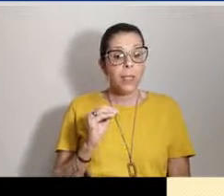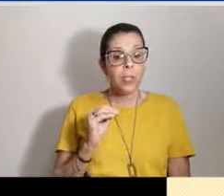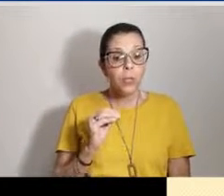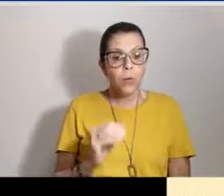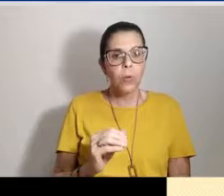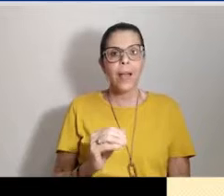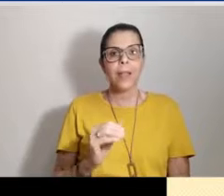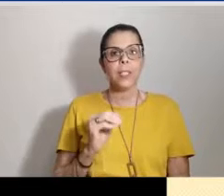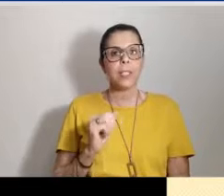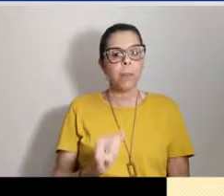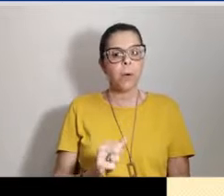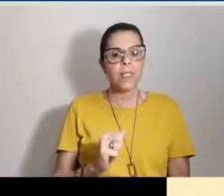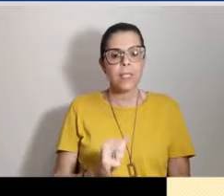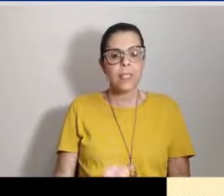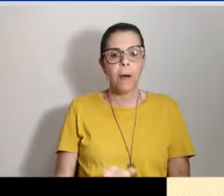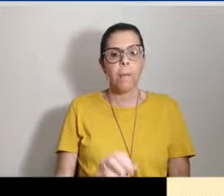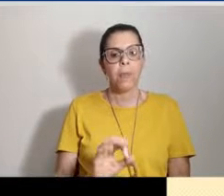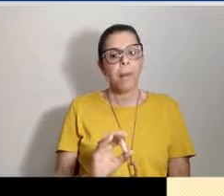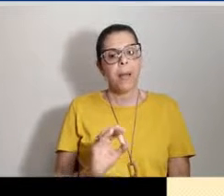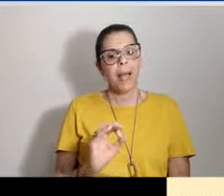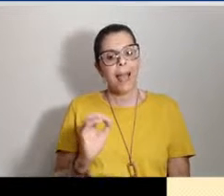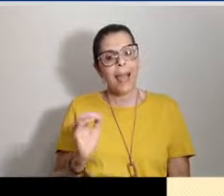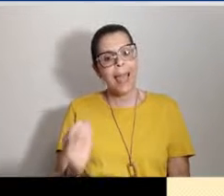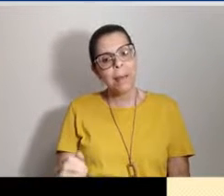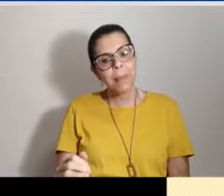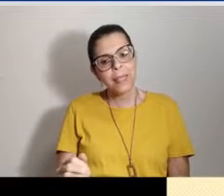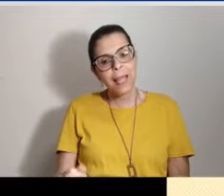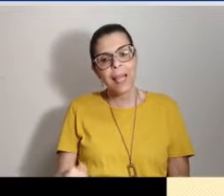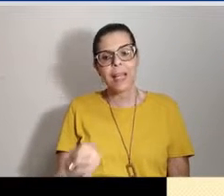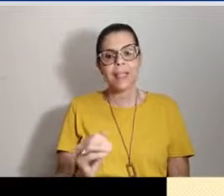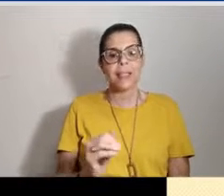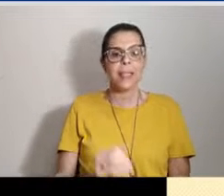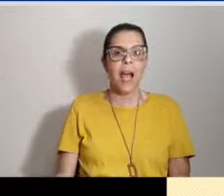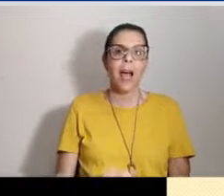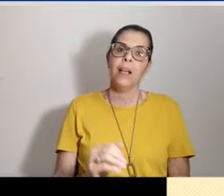com abertura e disposição para